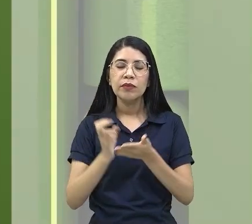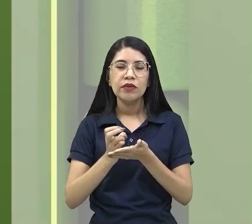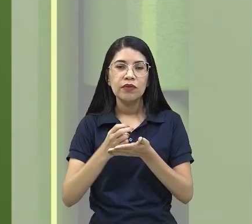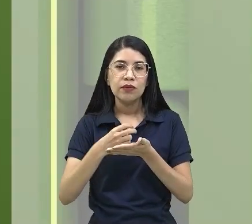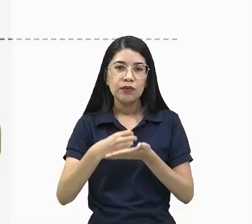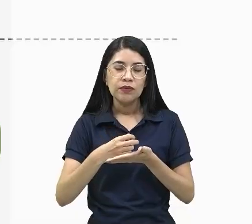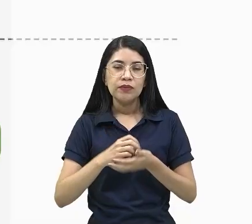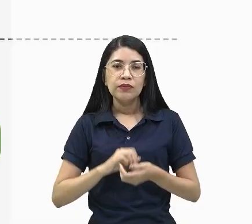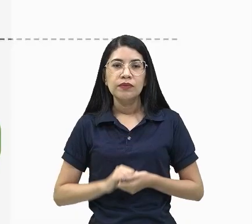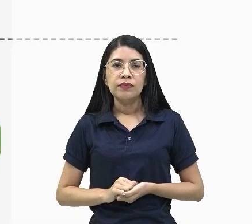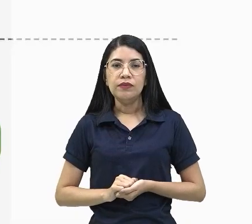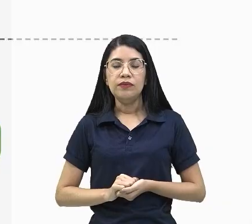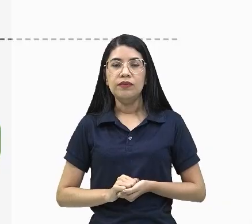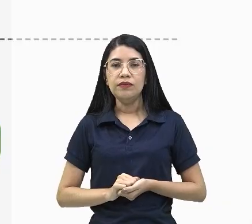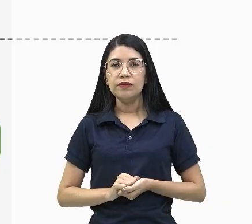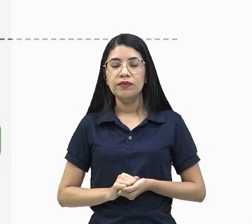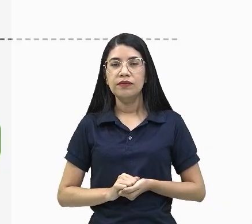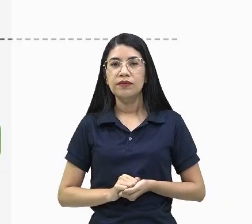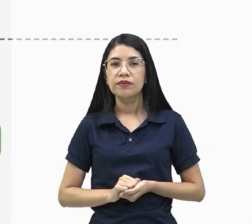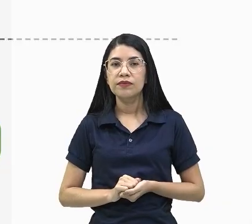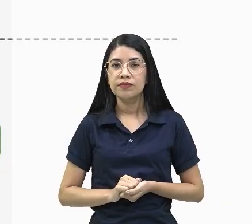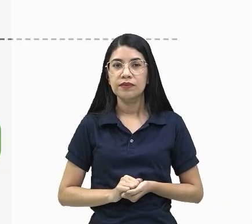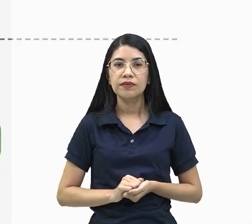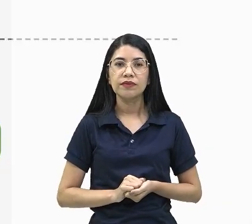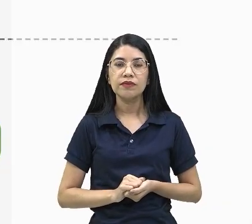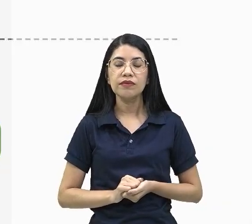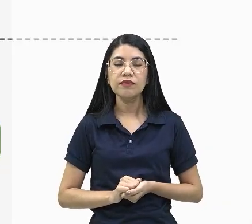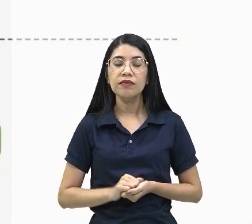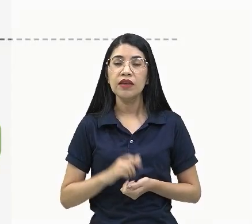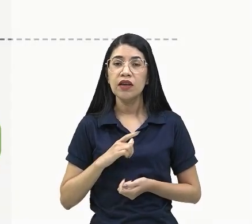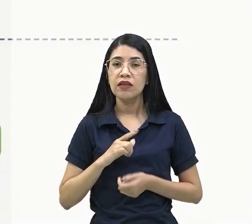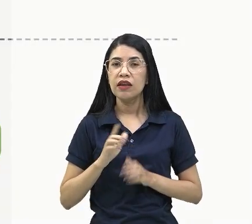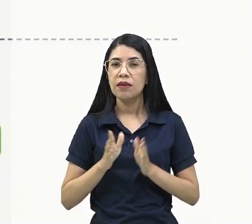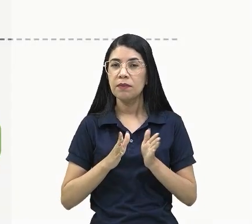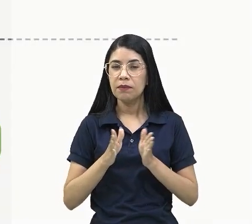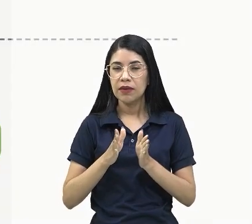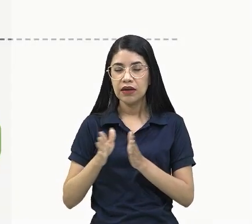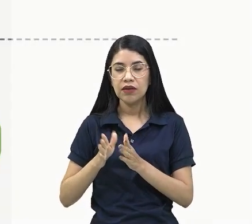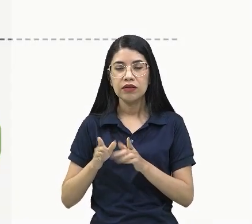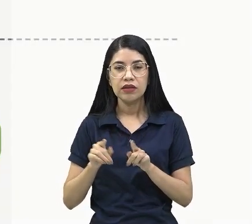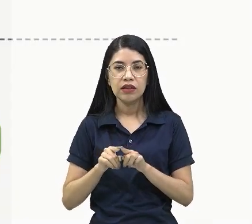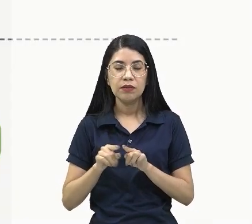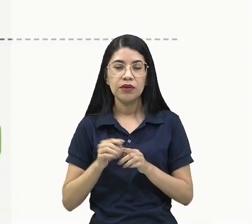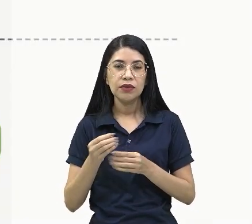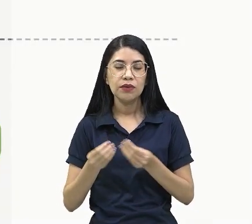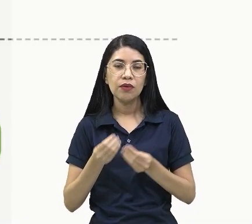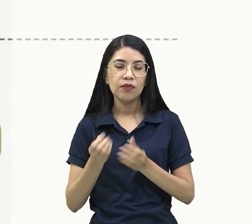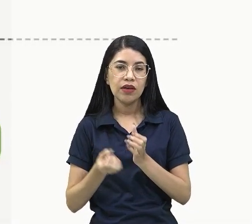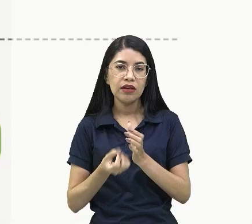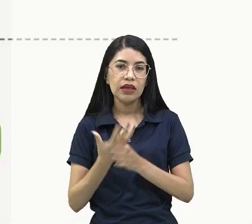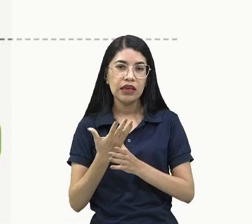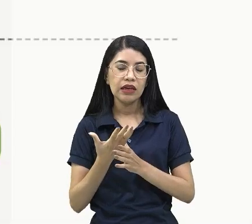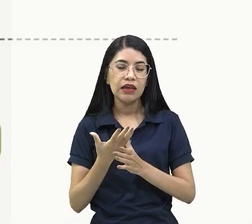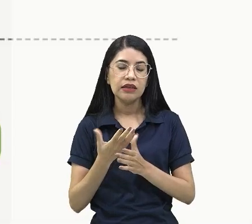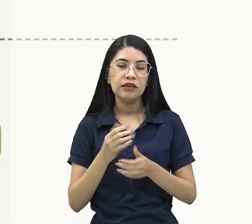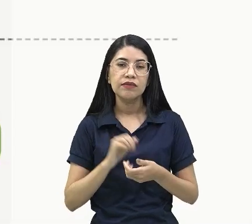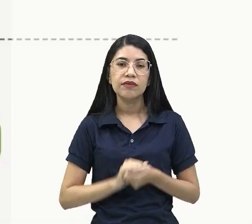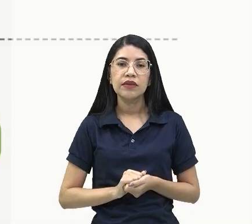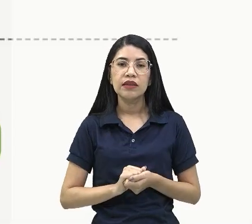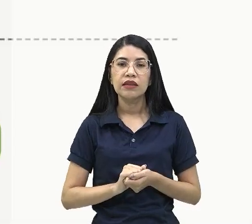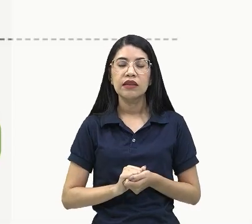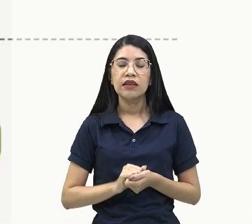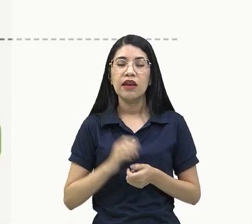do embrião. Então, a placenta, ela tem algumas etapas de formação que abrangem